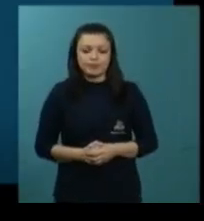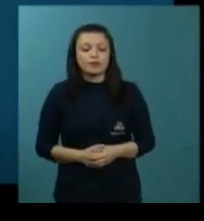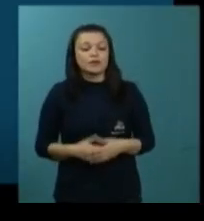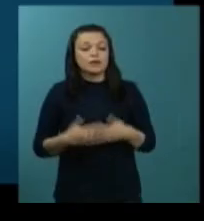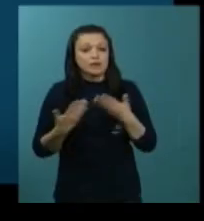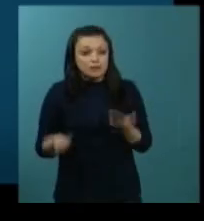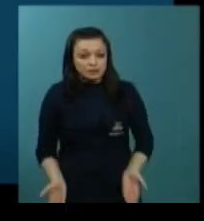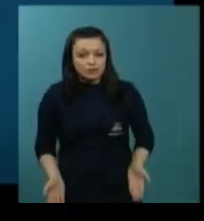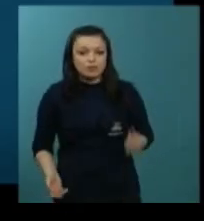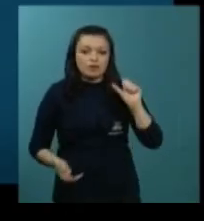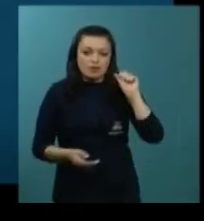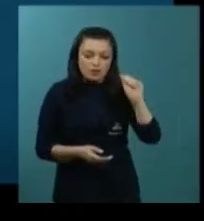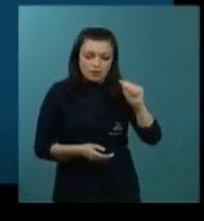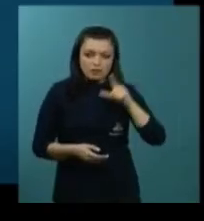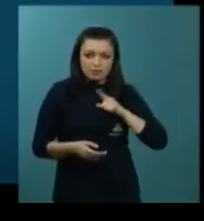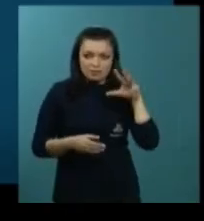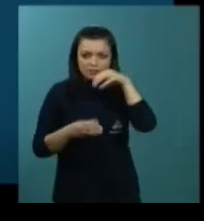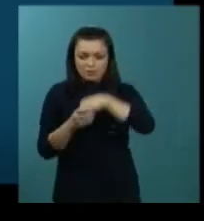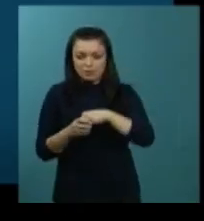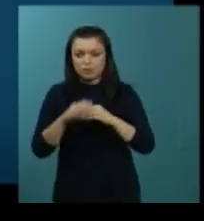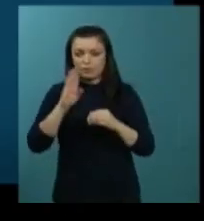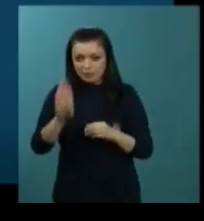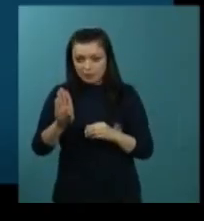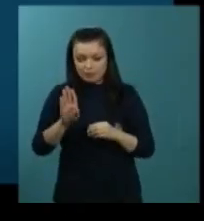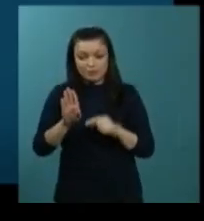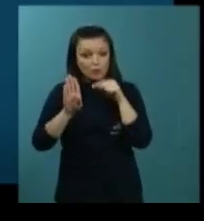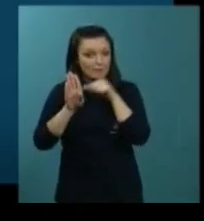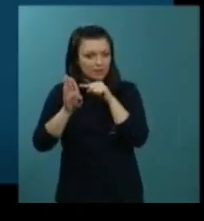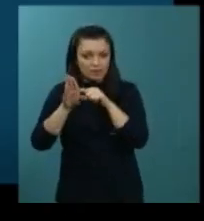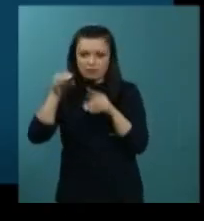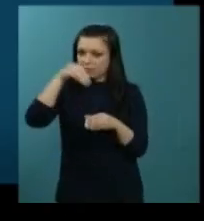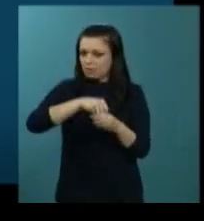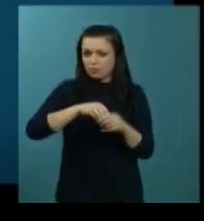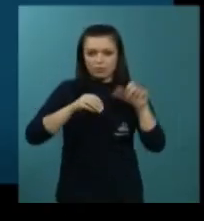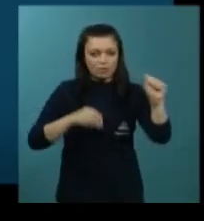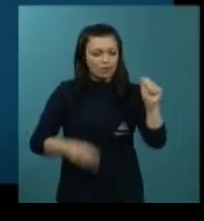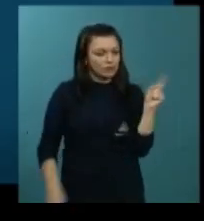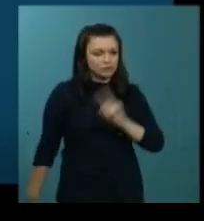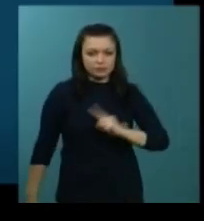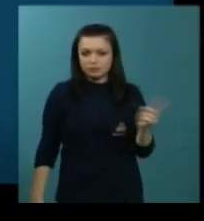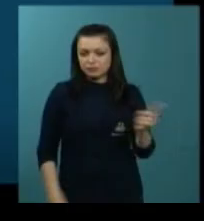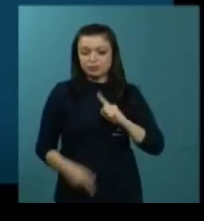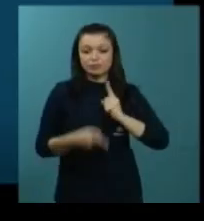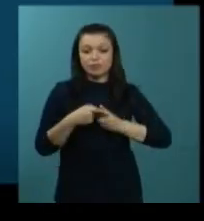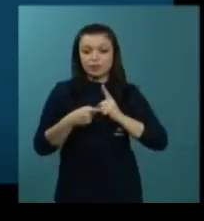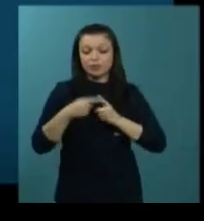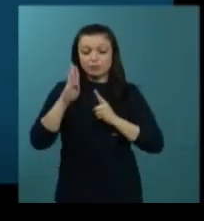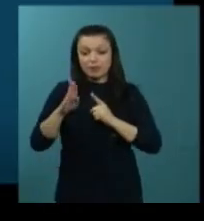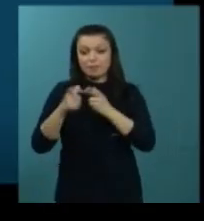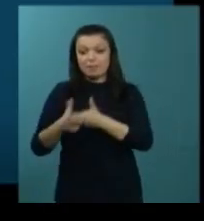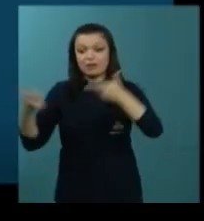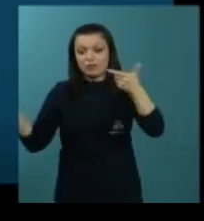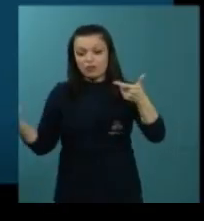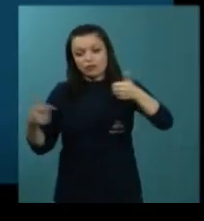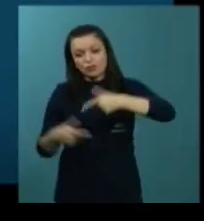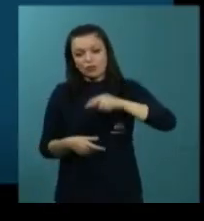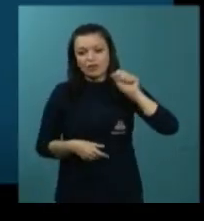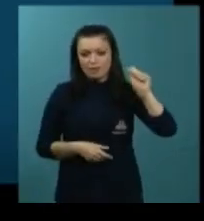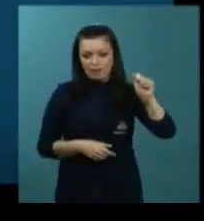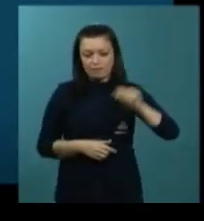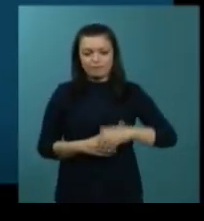Então, o conjunto A está contido no B, mas o B não está contido no A, porque o B é maior do